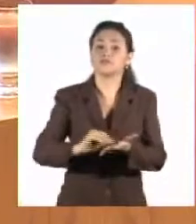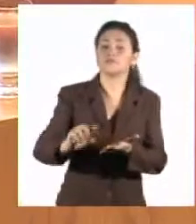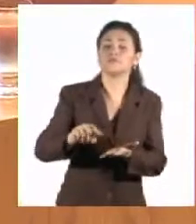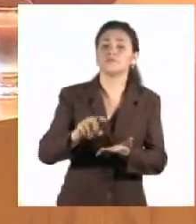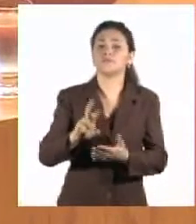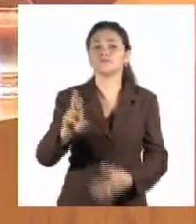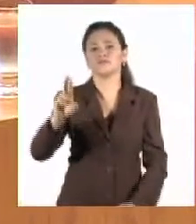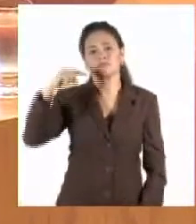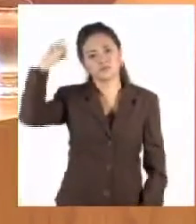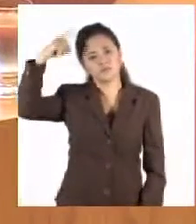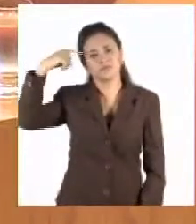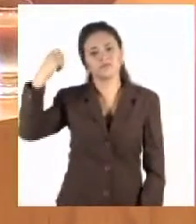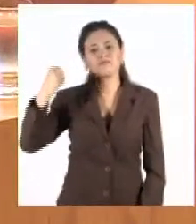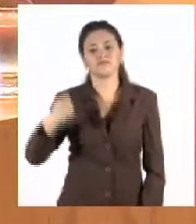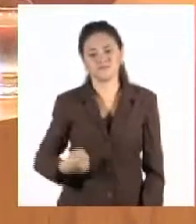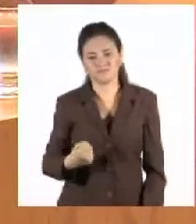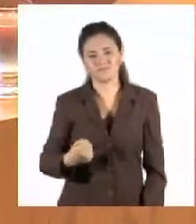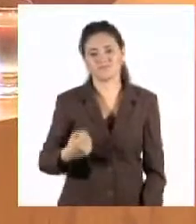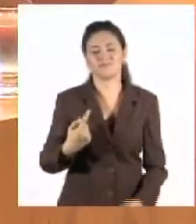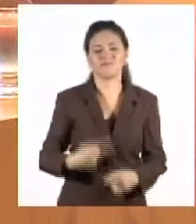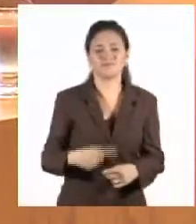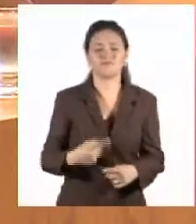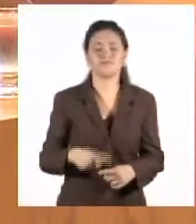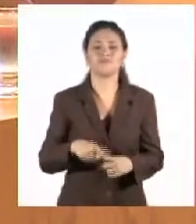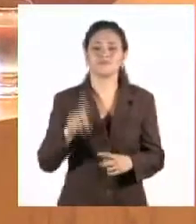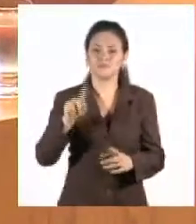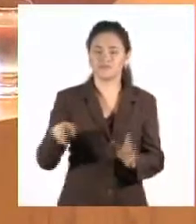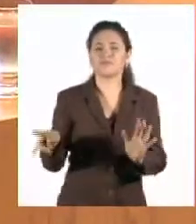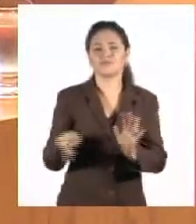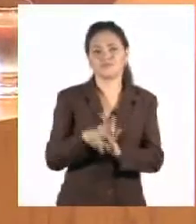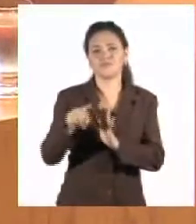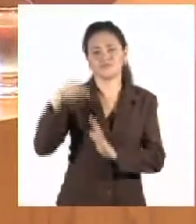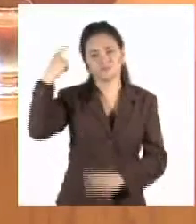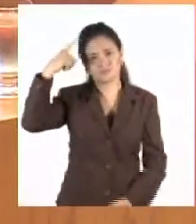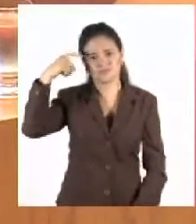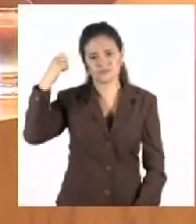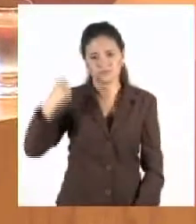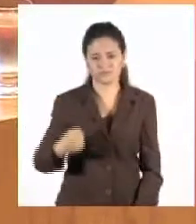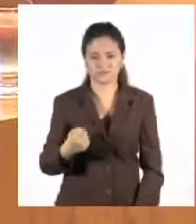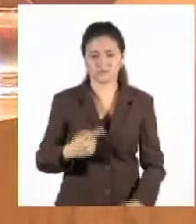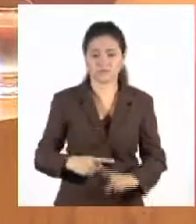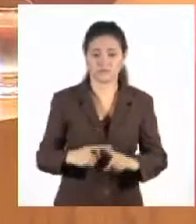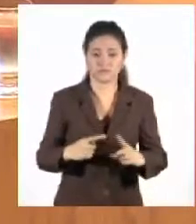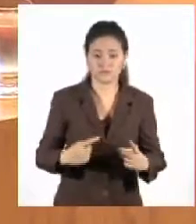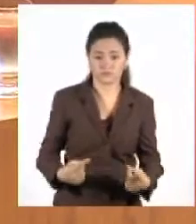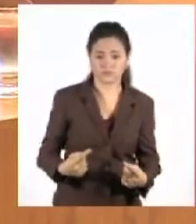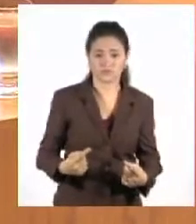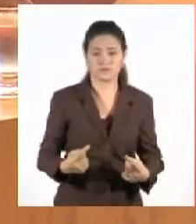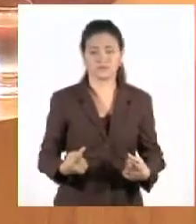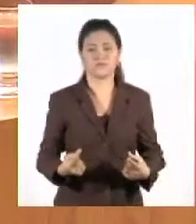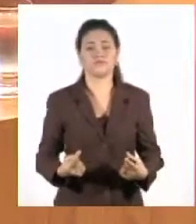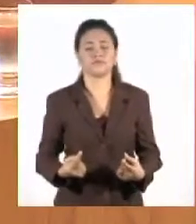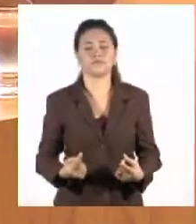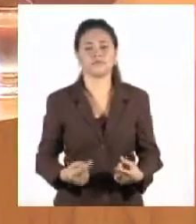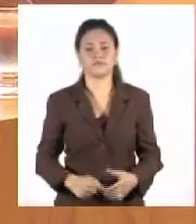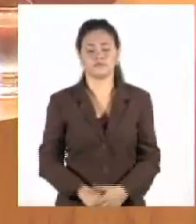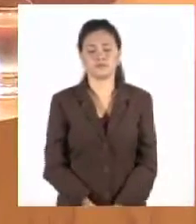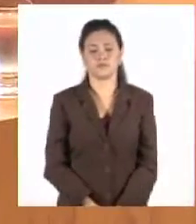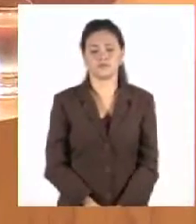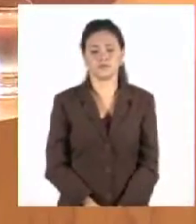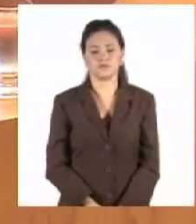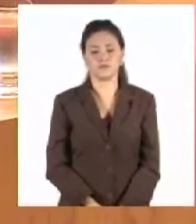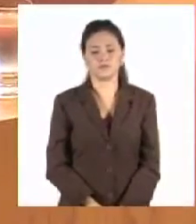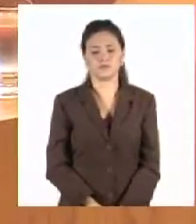5 pertence, né, a São José de Ribamar, e mais, infelizmente, na condição realmente do